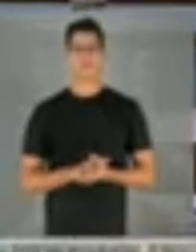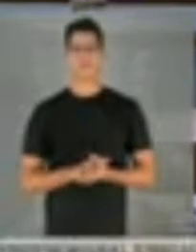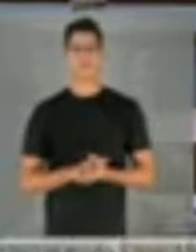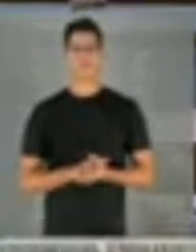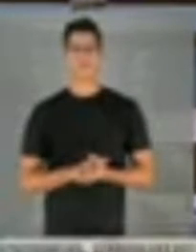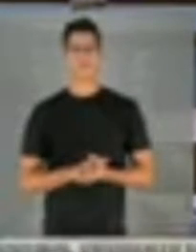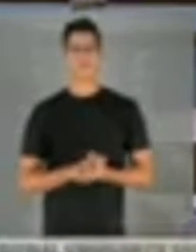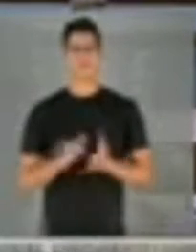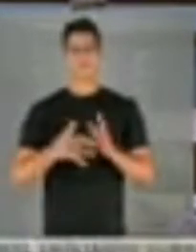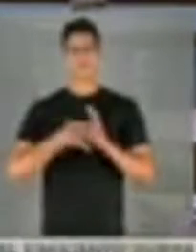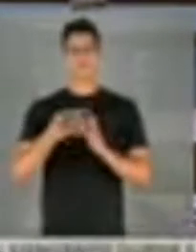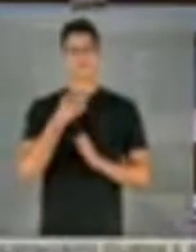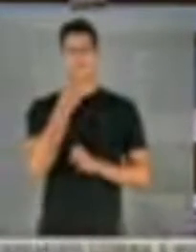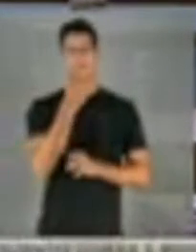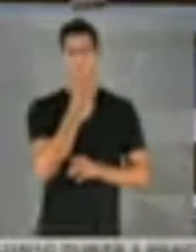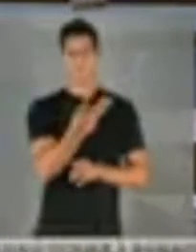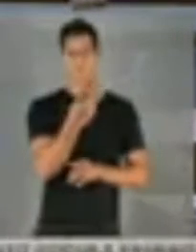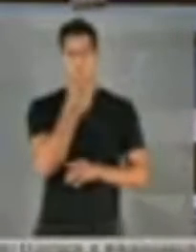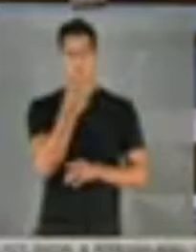Requerimento